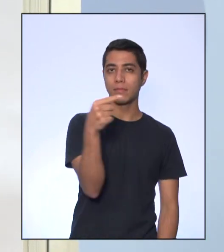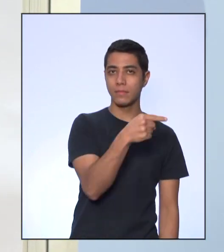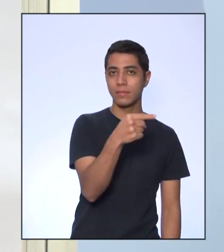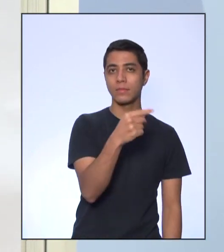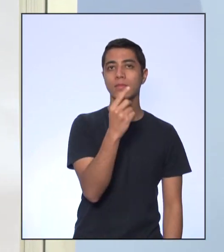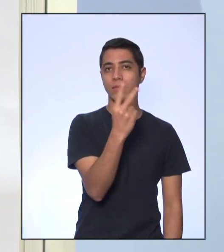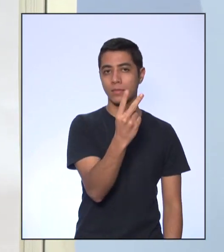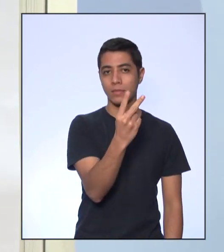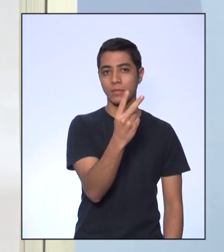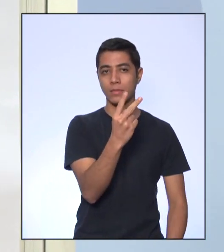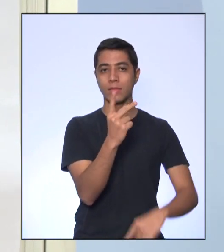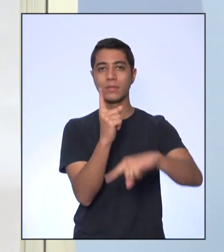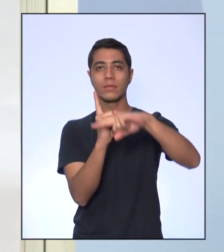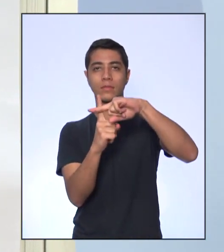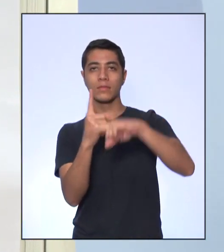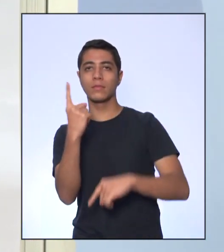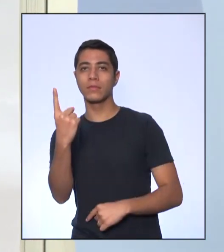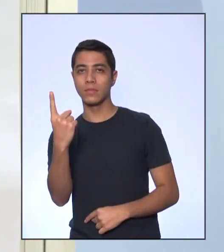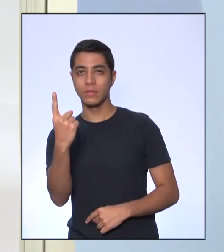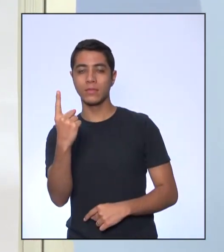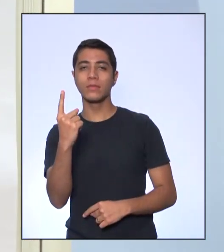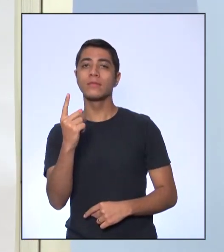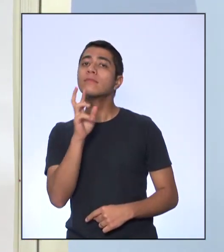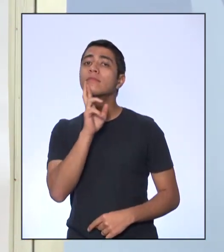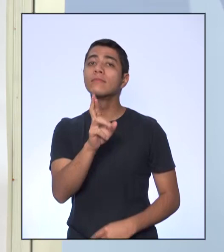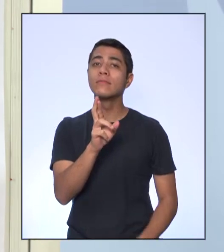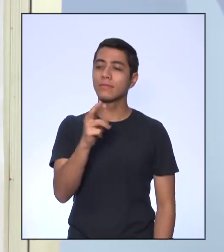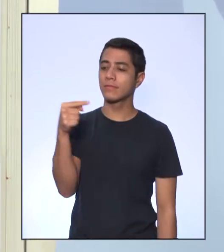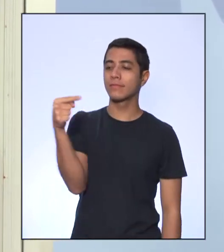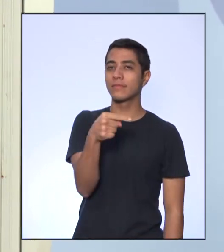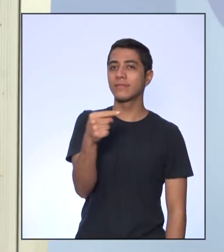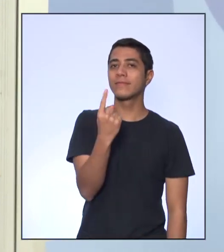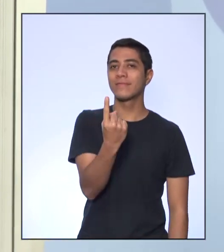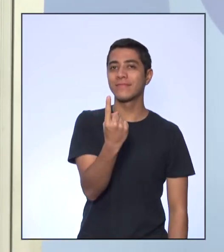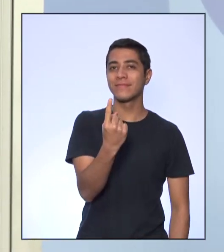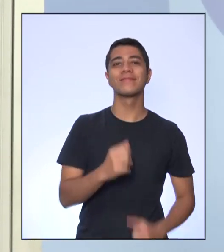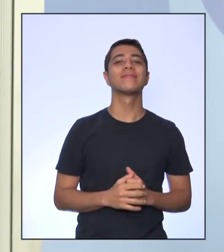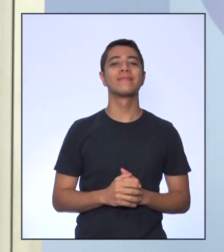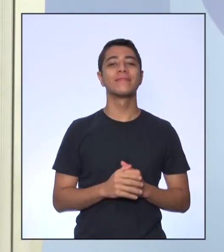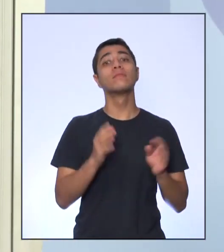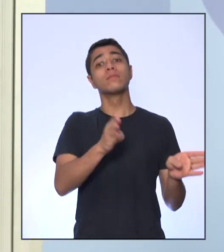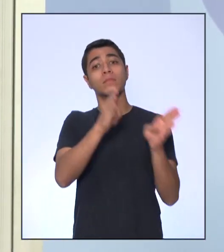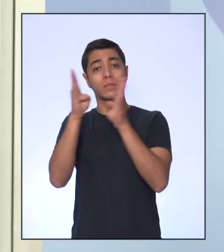um termo. Beleza. Para o outro lado, eu faço a mesma coisa. Aqui dá 1.